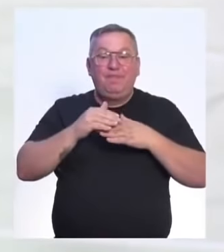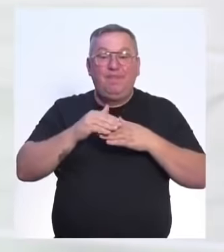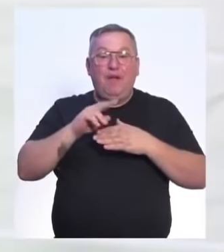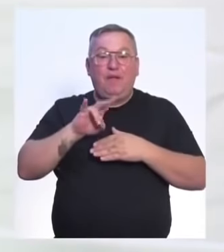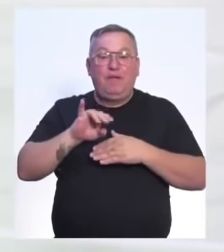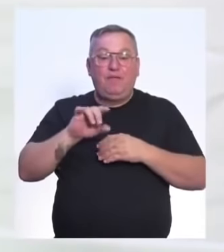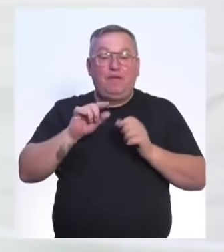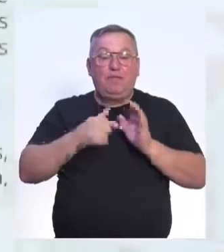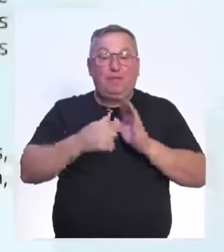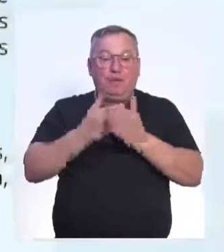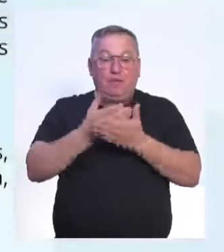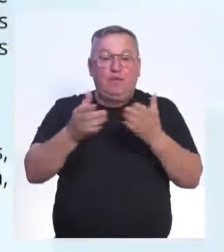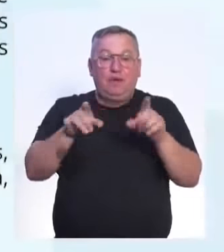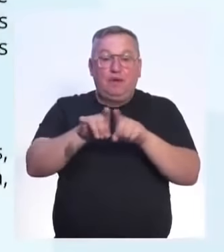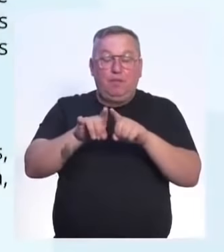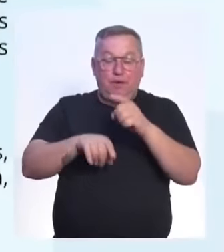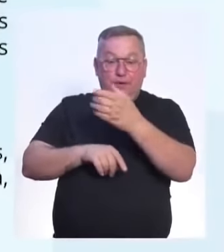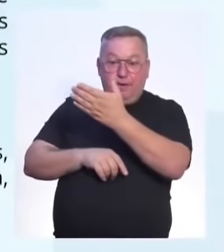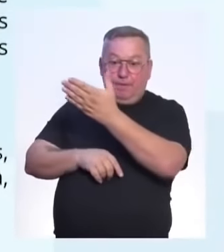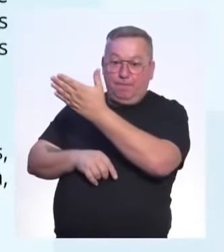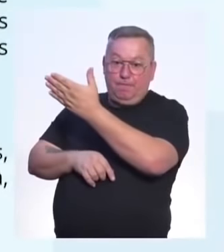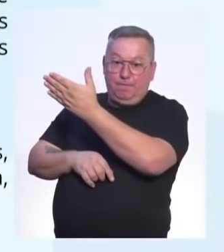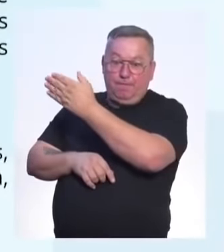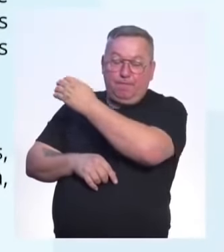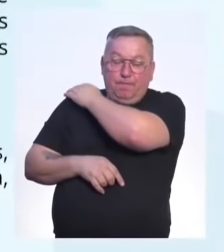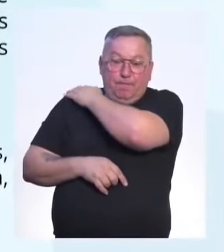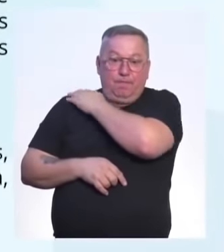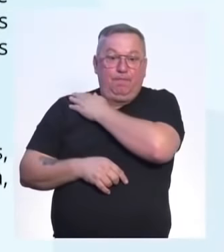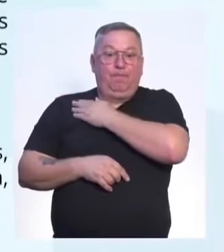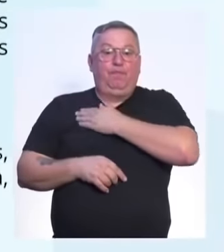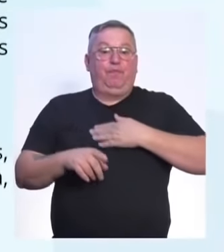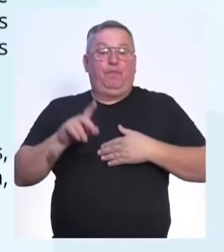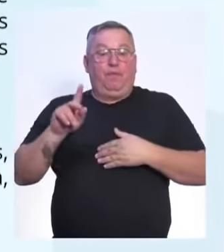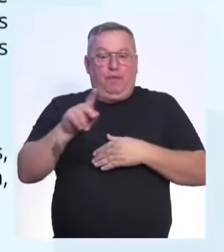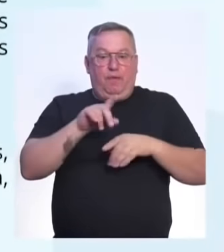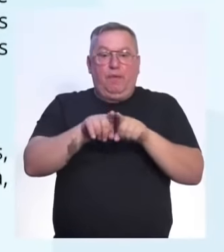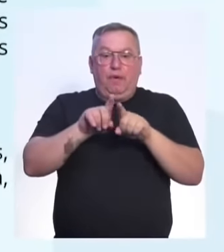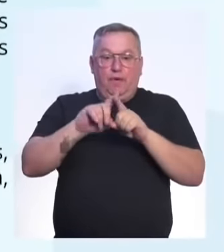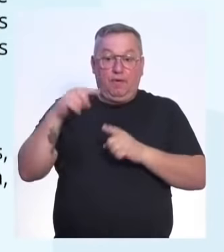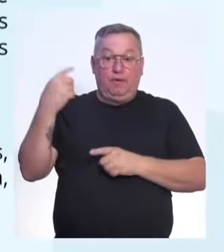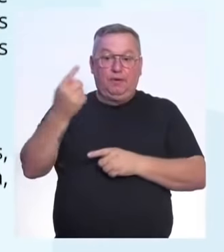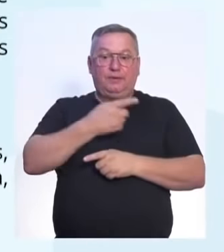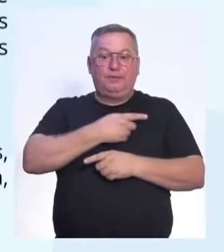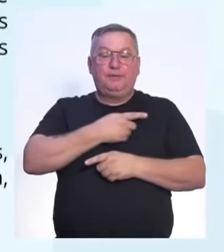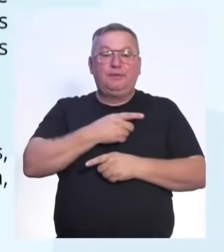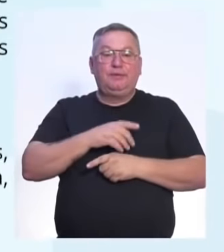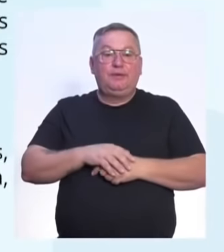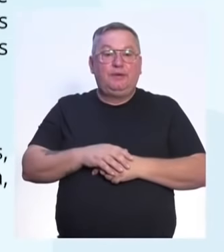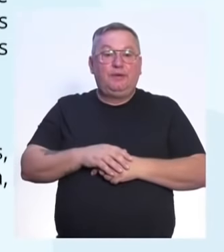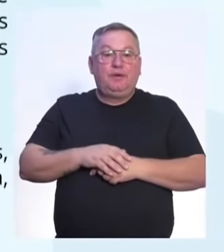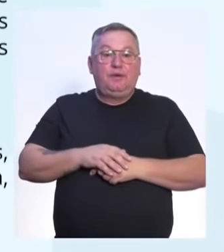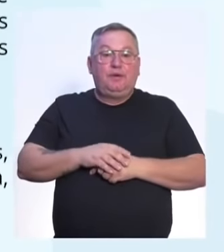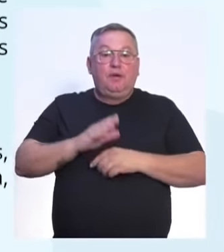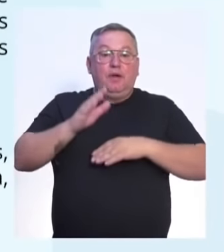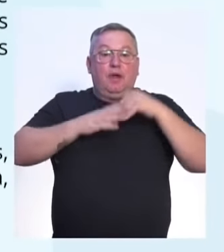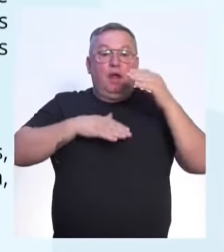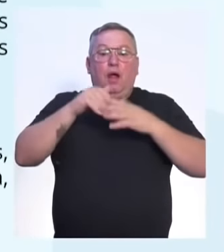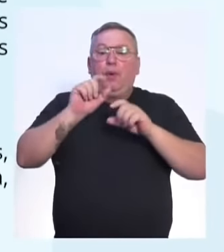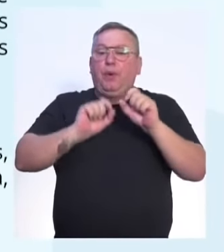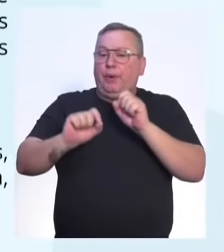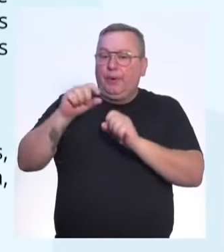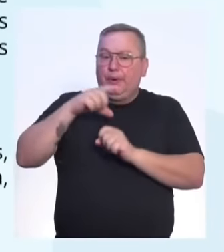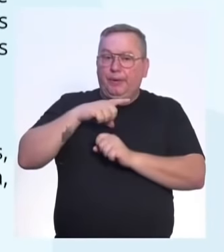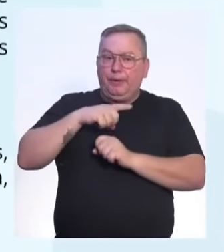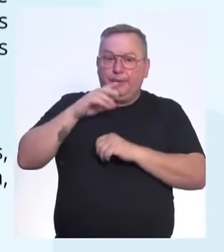vai aparecer para vocês aí, né, para os professores, né, quando a gente fala professores, somos nós. Tá? Na prática, o que a gente tem?